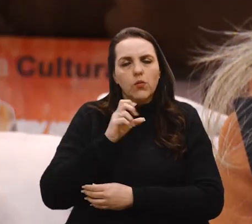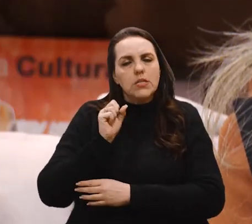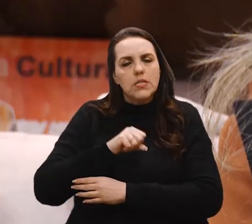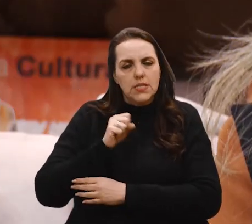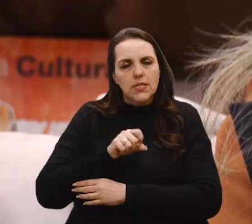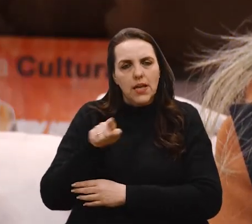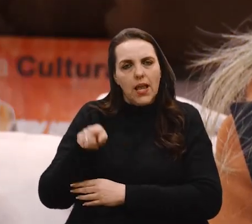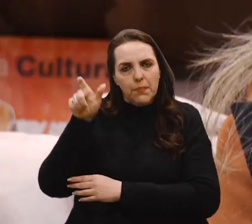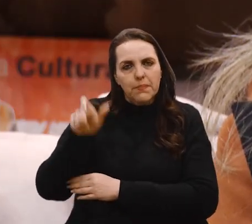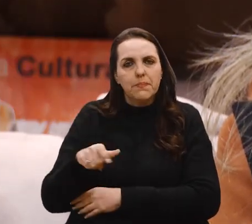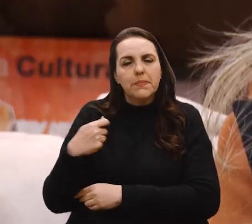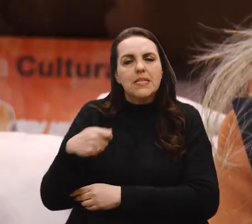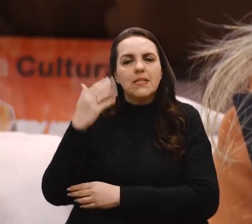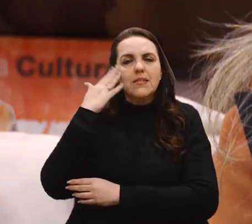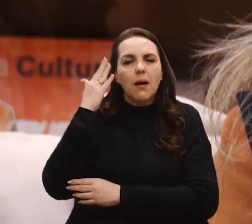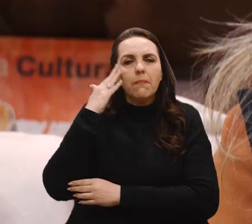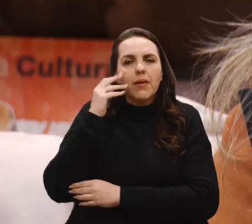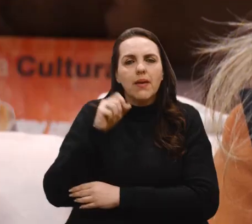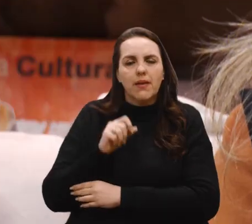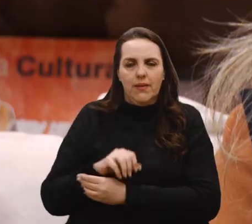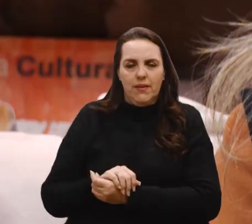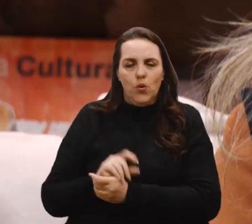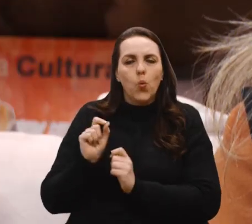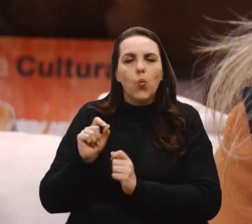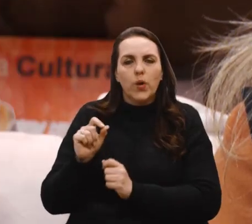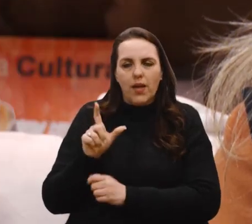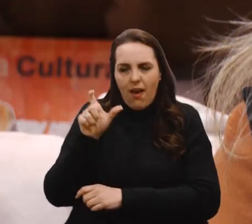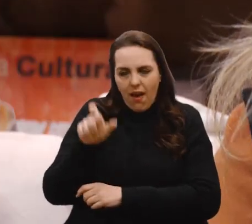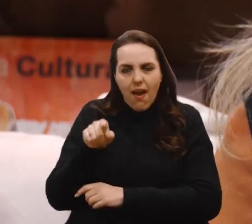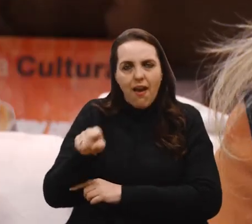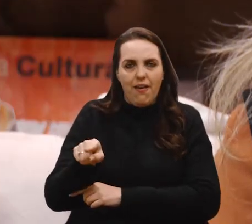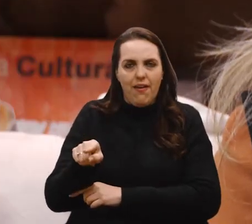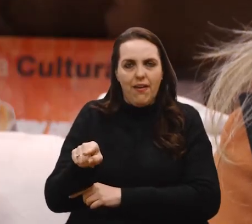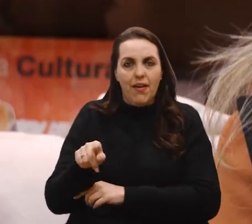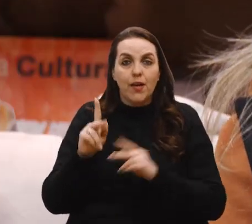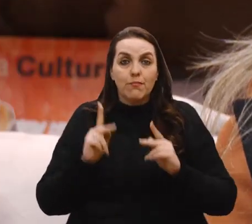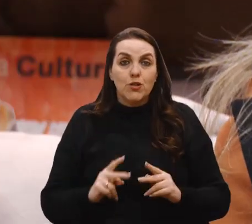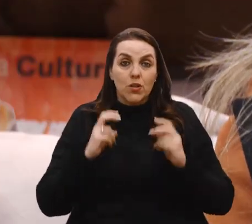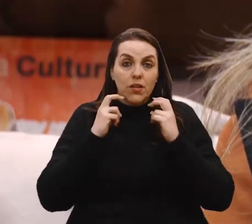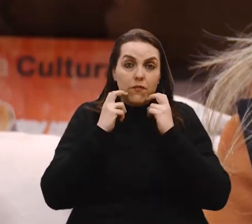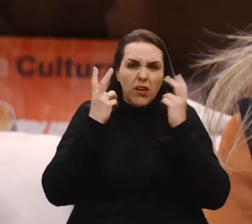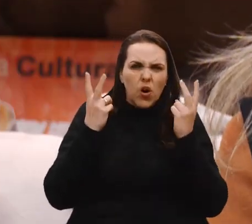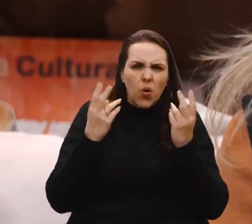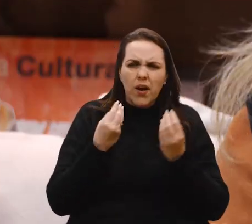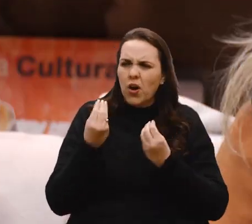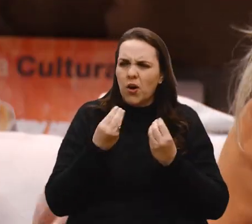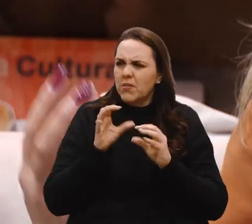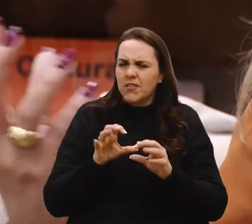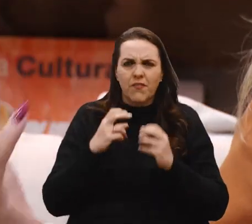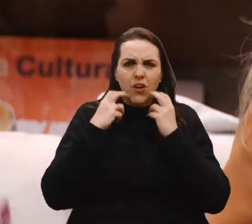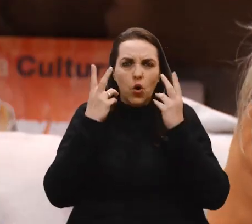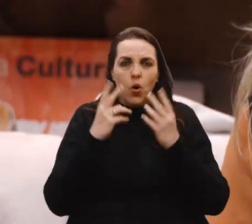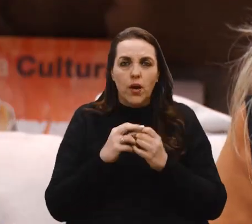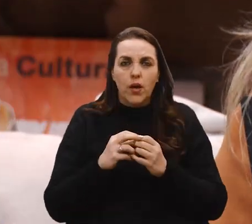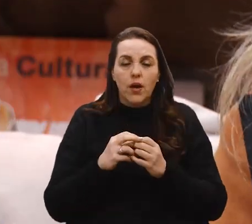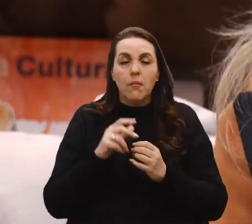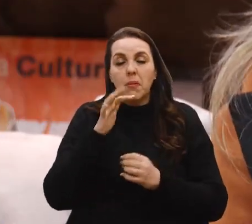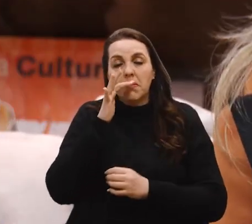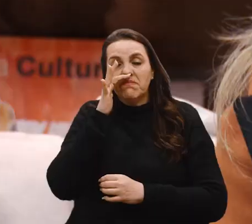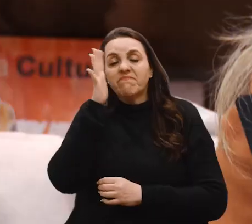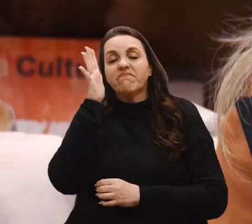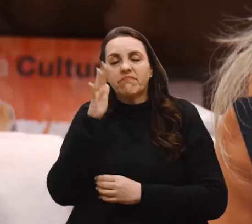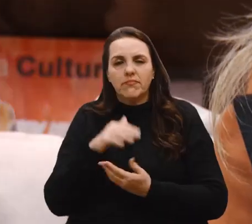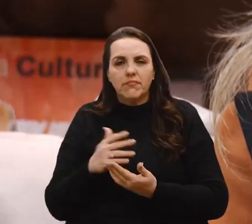precisa saber quem ele é, né? E muitas pessoas têm vergonha, porque mas como assim vergonha? Sim, porque pode parecer arrogância,